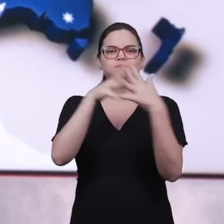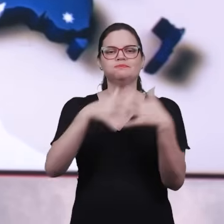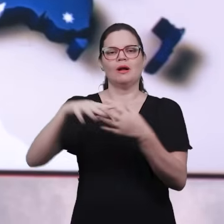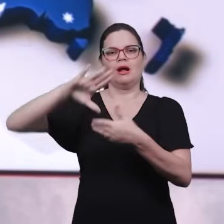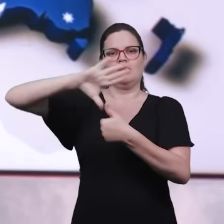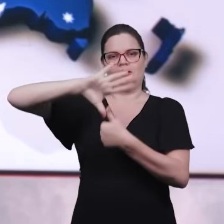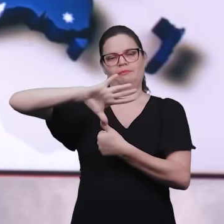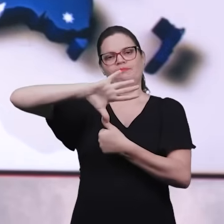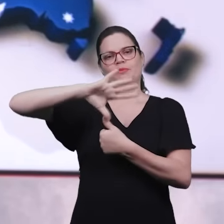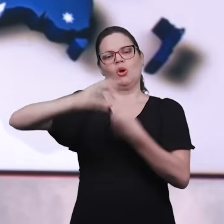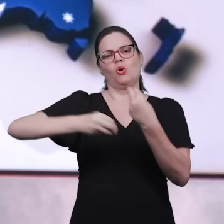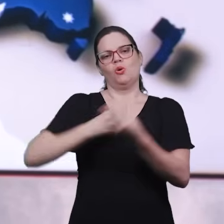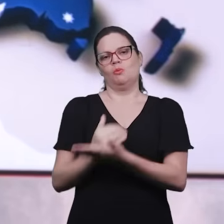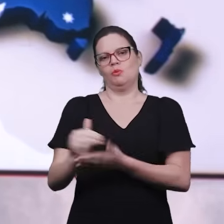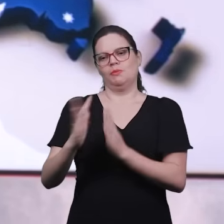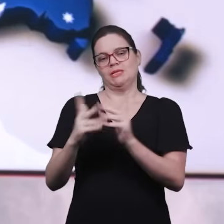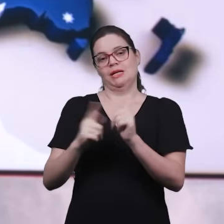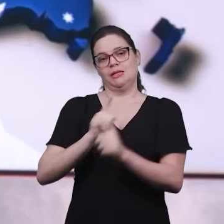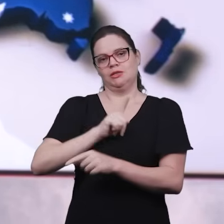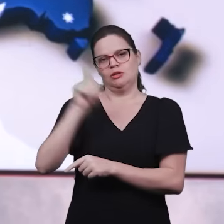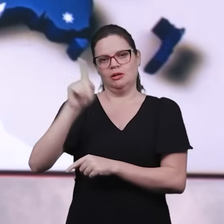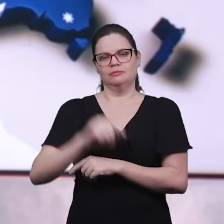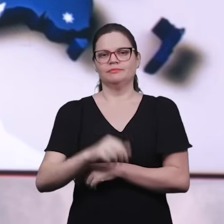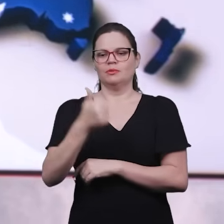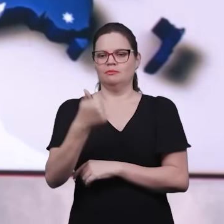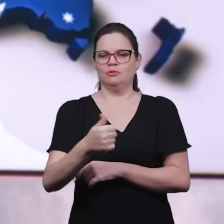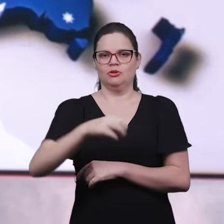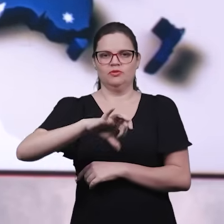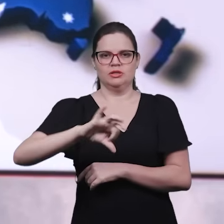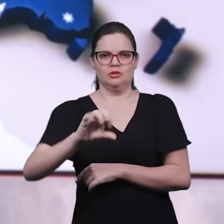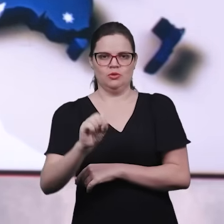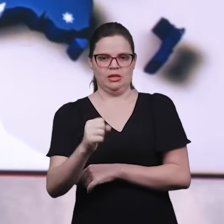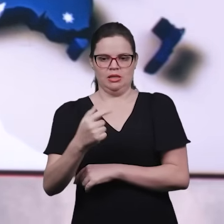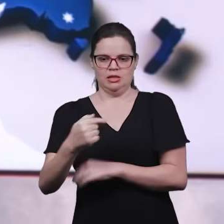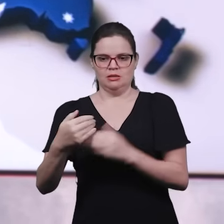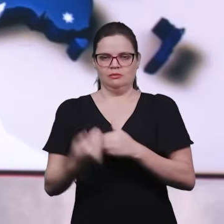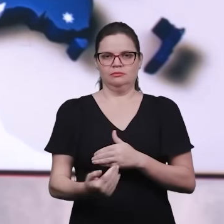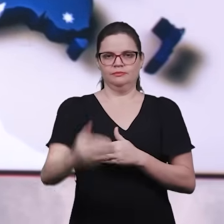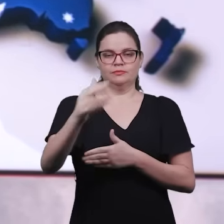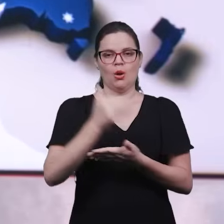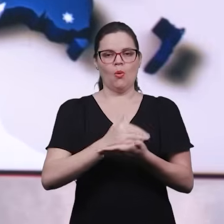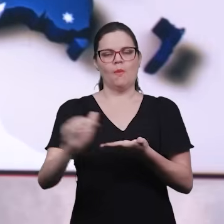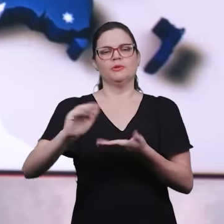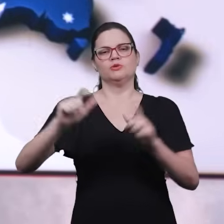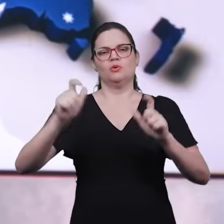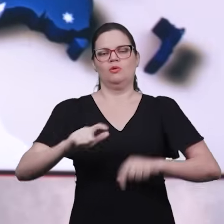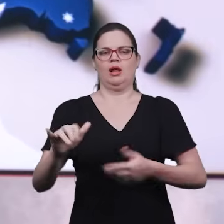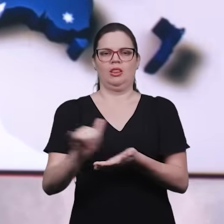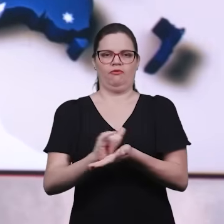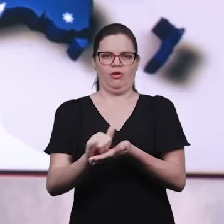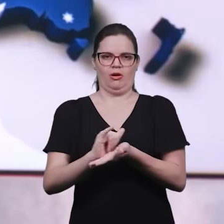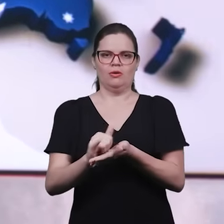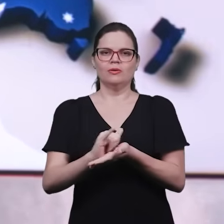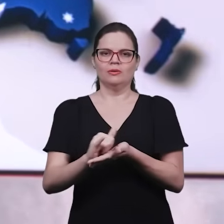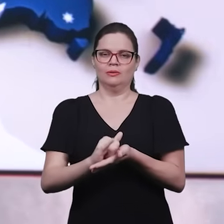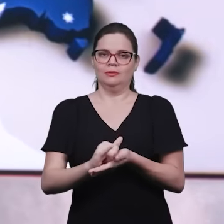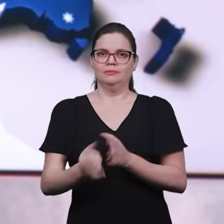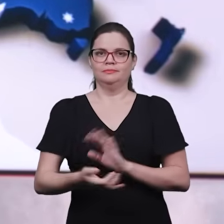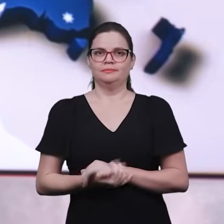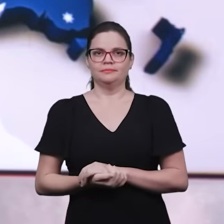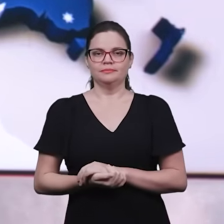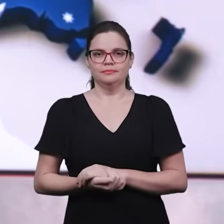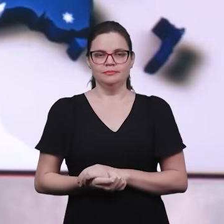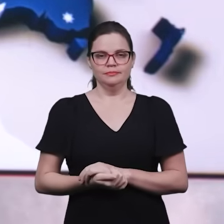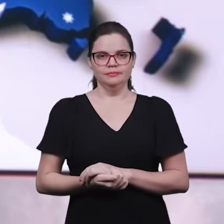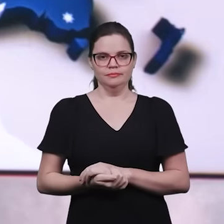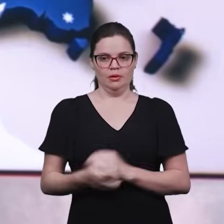partir de 1987 nós começamos um início na cidade de Nova York, numa cidade